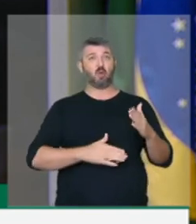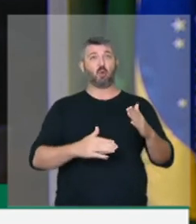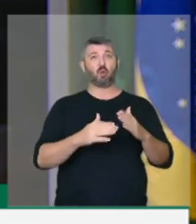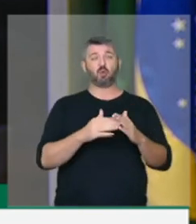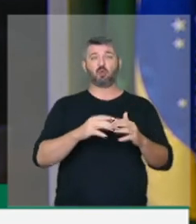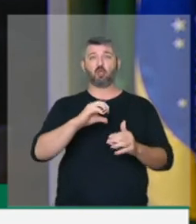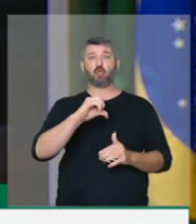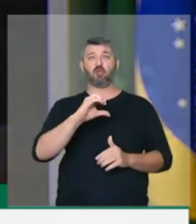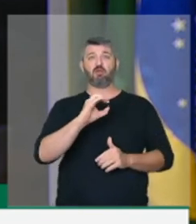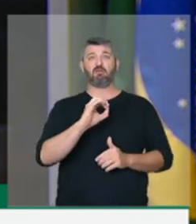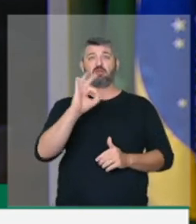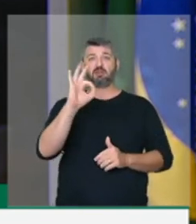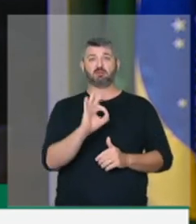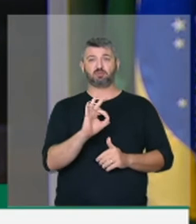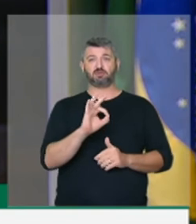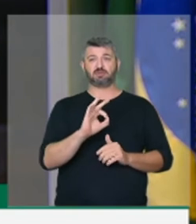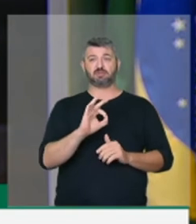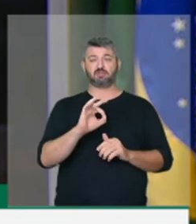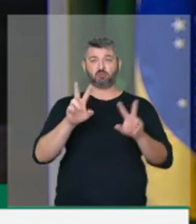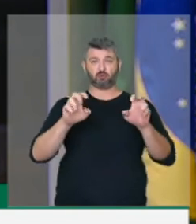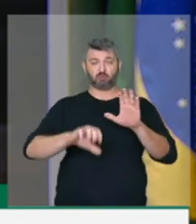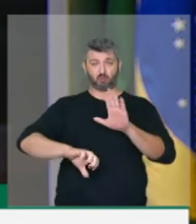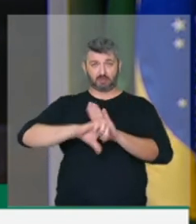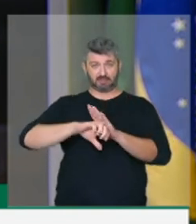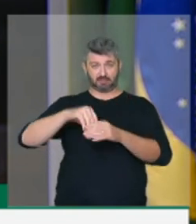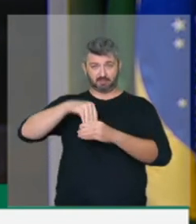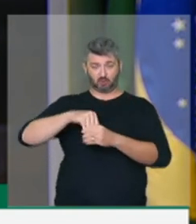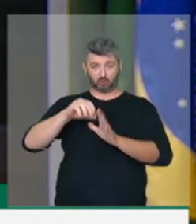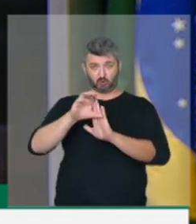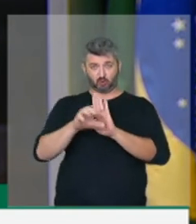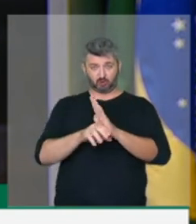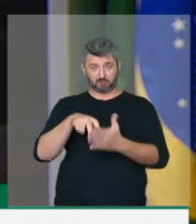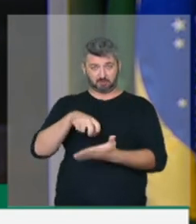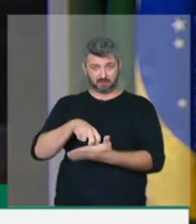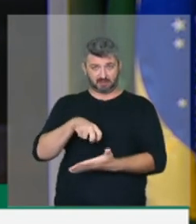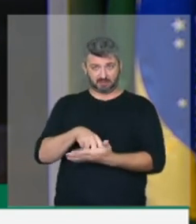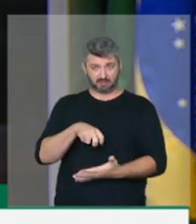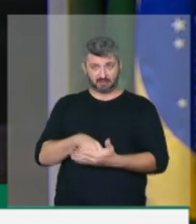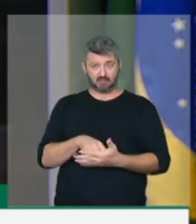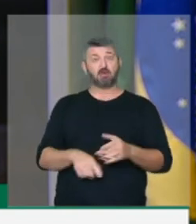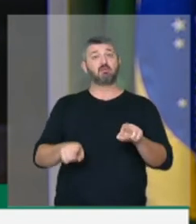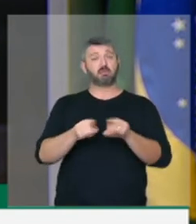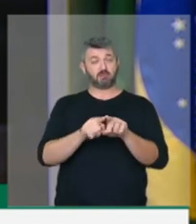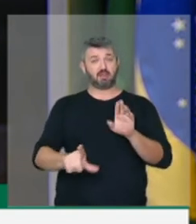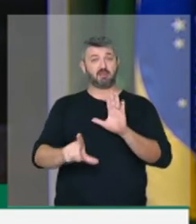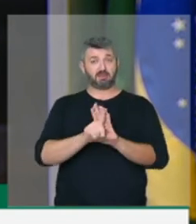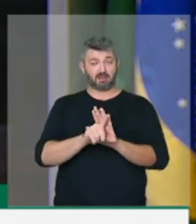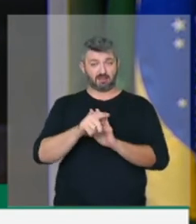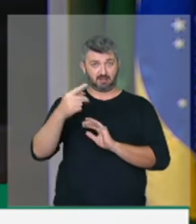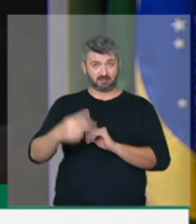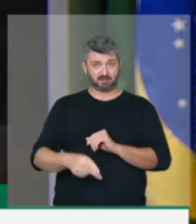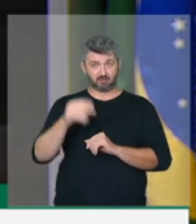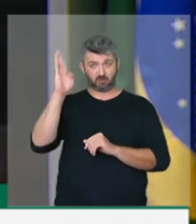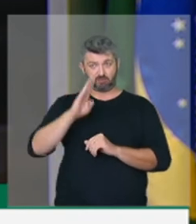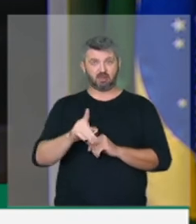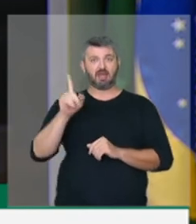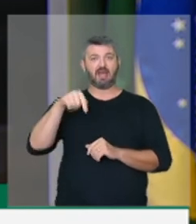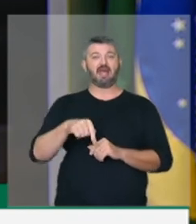ou 90% dos crimes previstos no Código Penal e em nossas leis penais extravagantes em